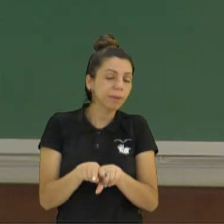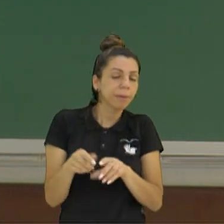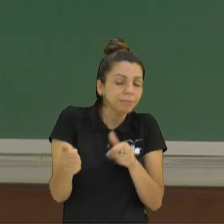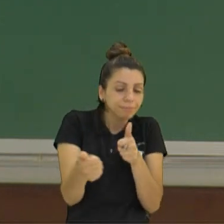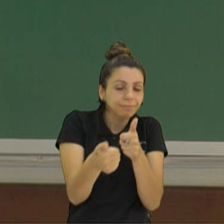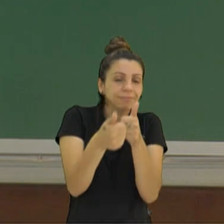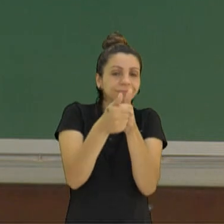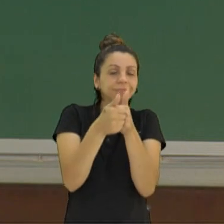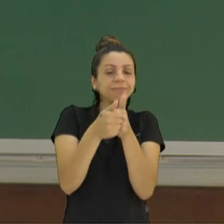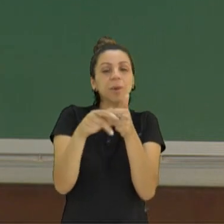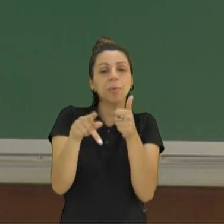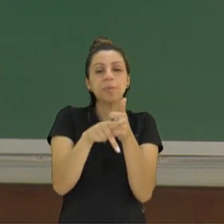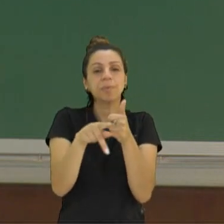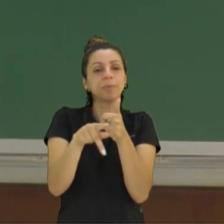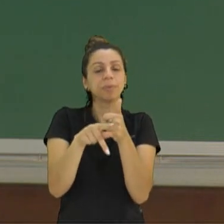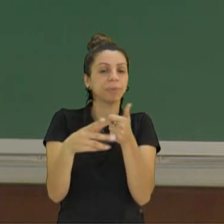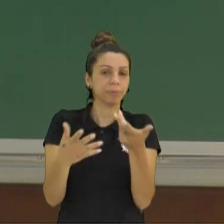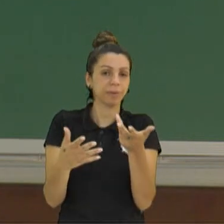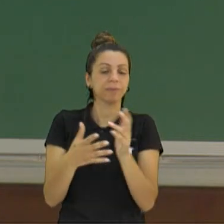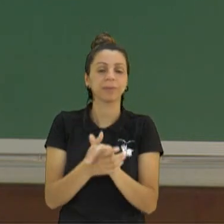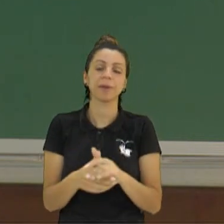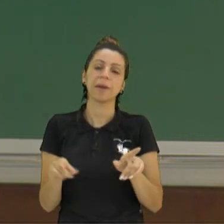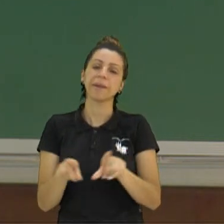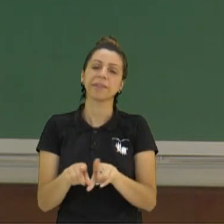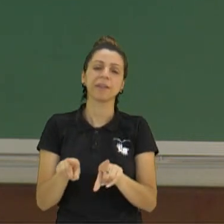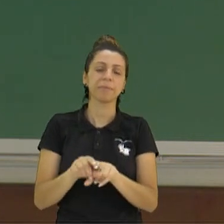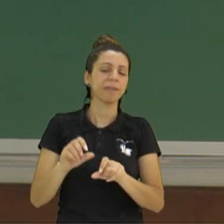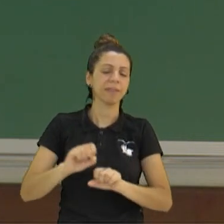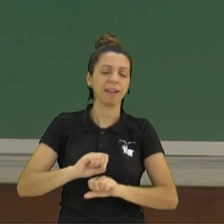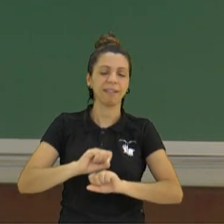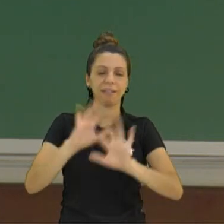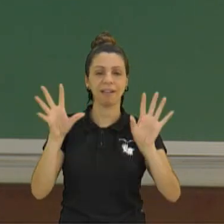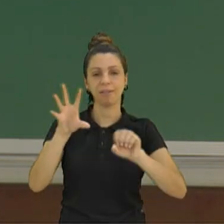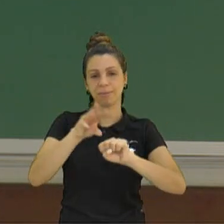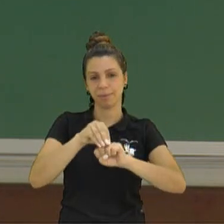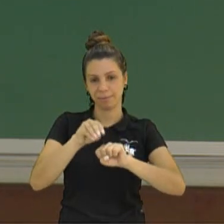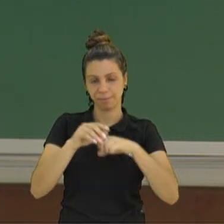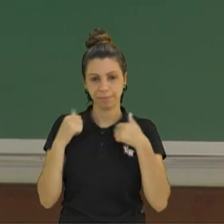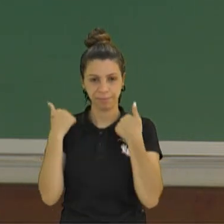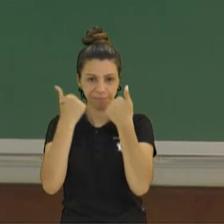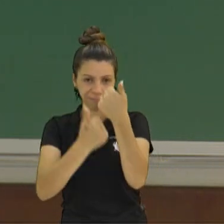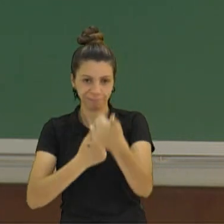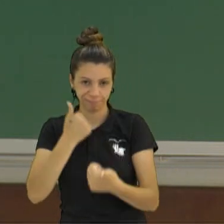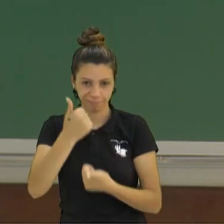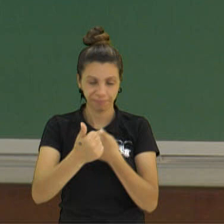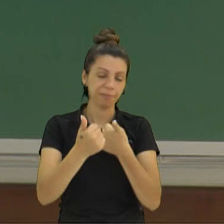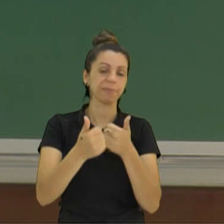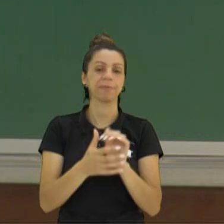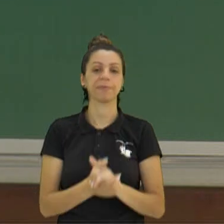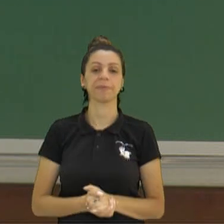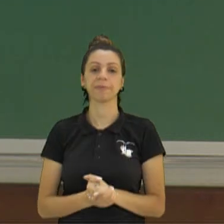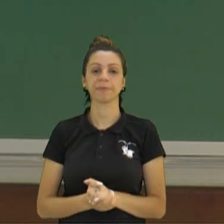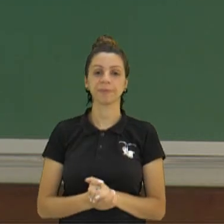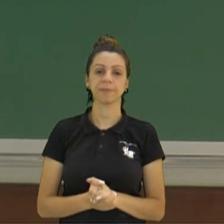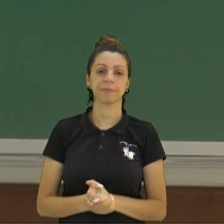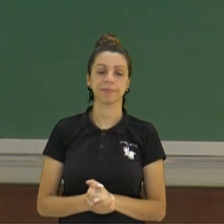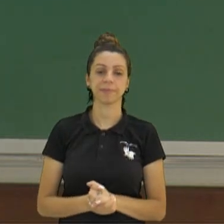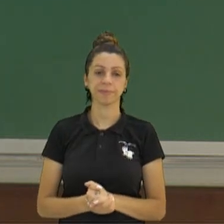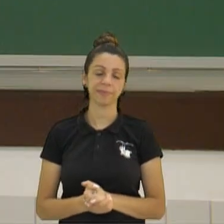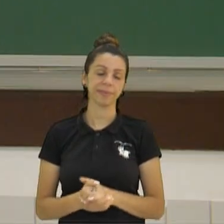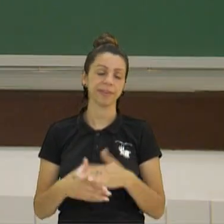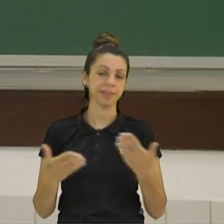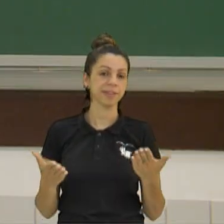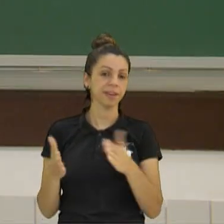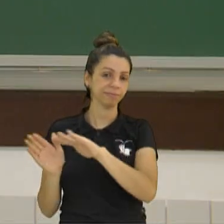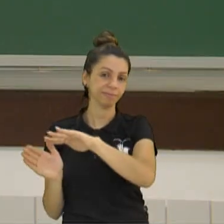poder resolver aquilo que você não entendeu direito e ficar tudo mais tranquilo, beleza? Então participe da videoaula também. E, dito